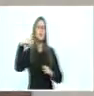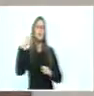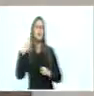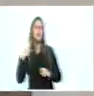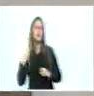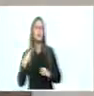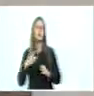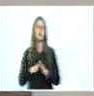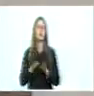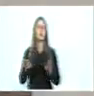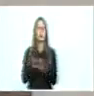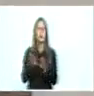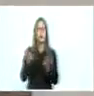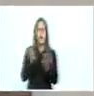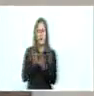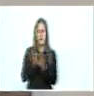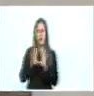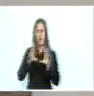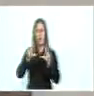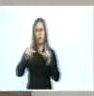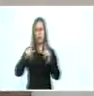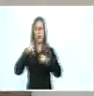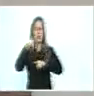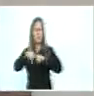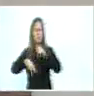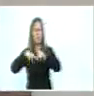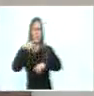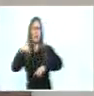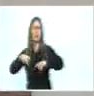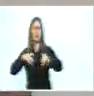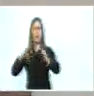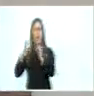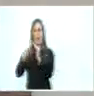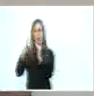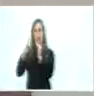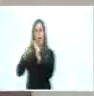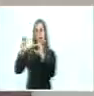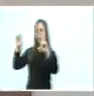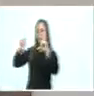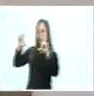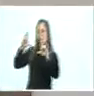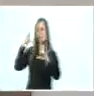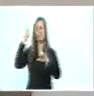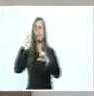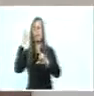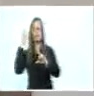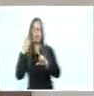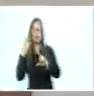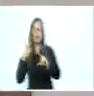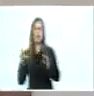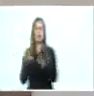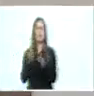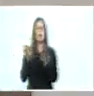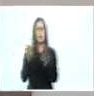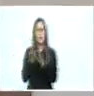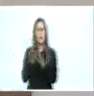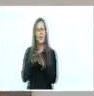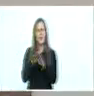todos os companheiros e companheiras que estão em casa, nos vendo e nos ouvindo pelos meios de comunicação, registrar a